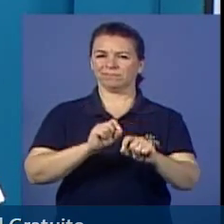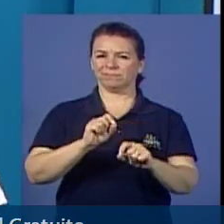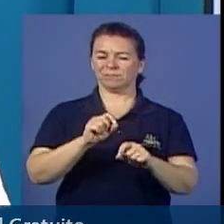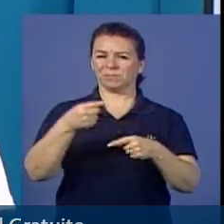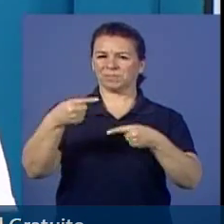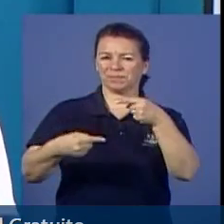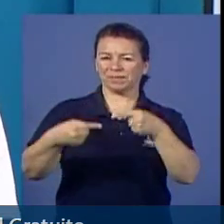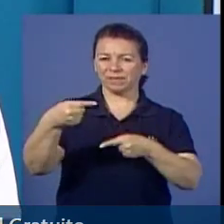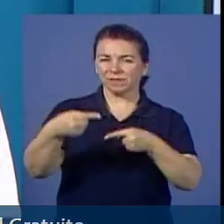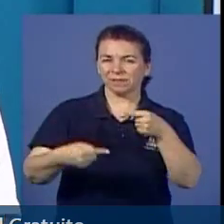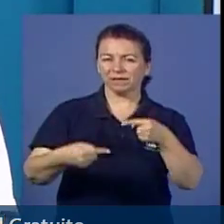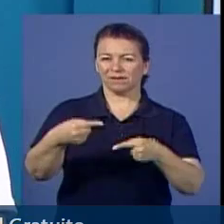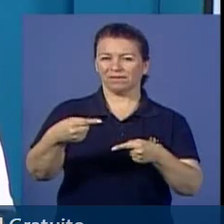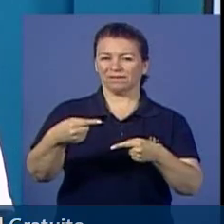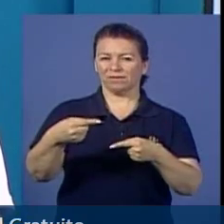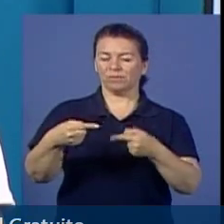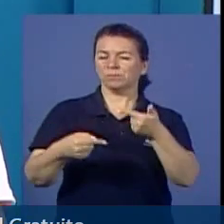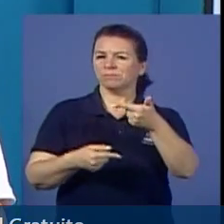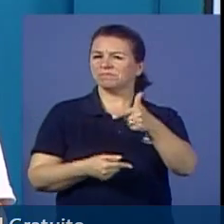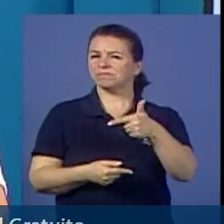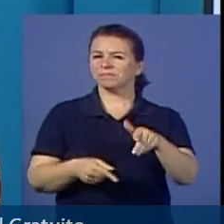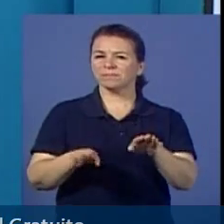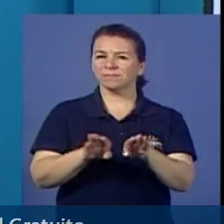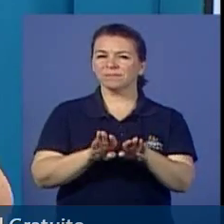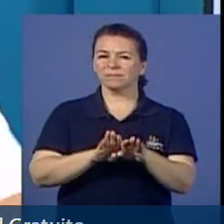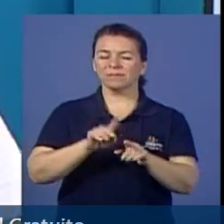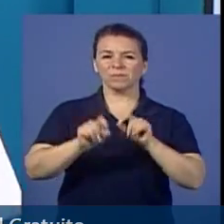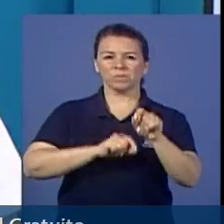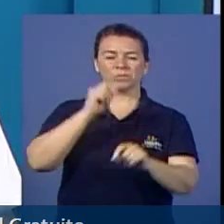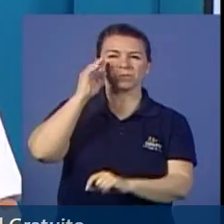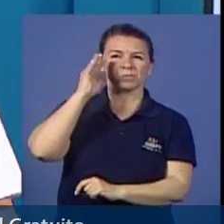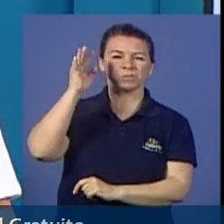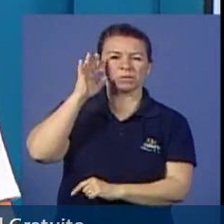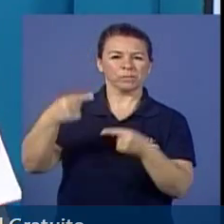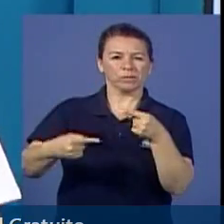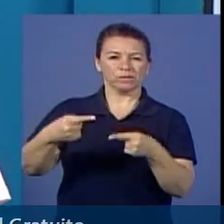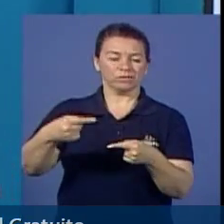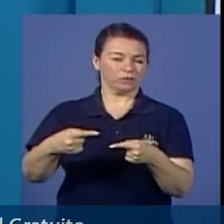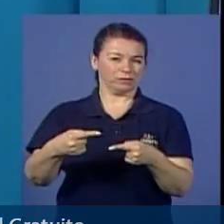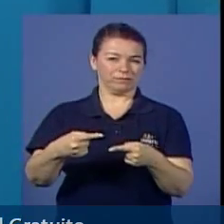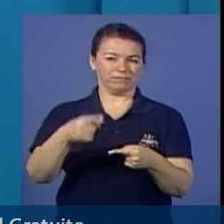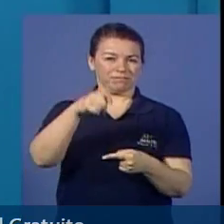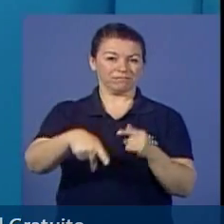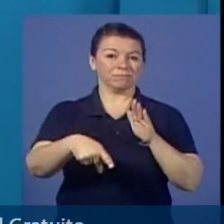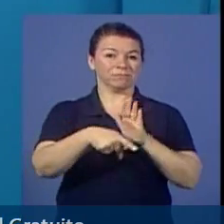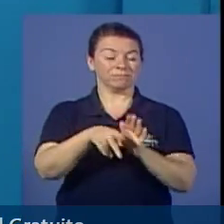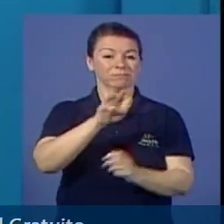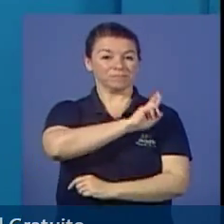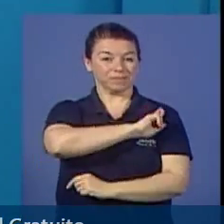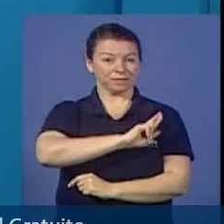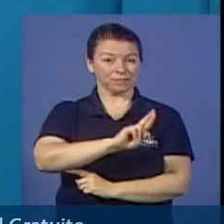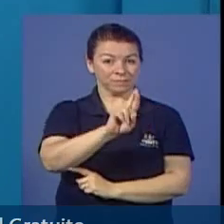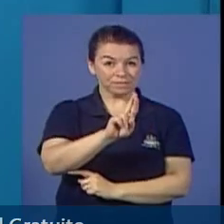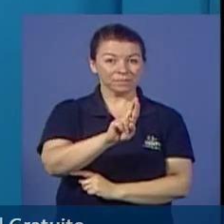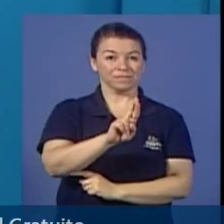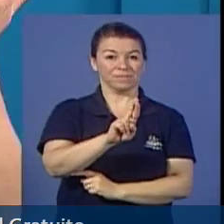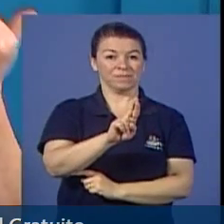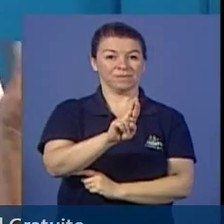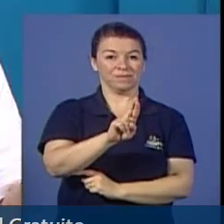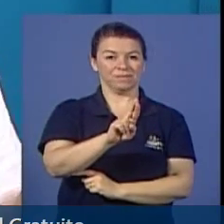político, não como uma ideologia política, assim como uma ideologia de religião, religiosa.